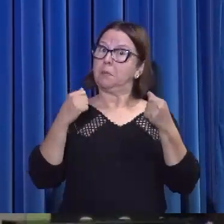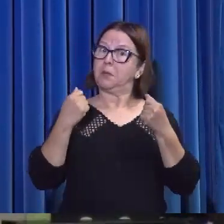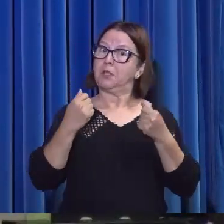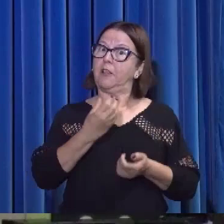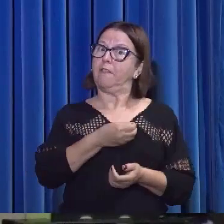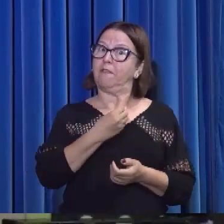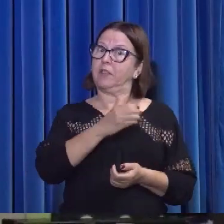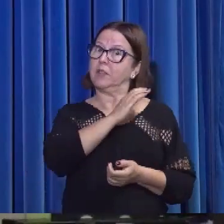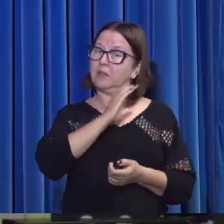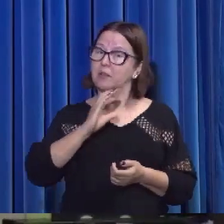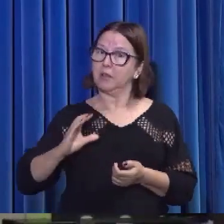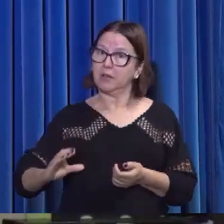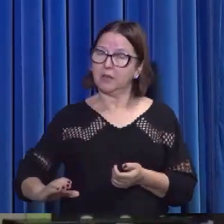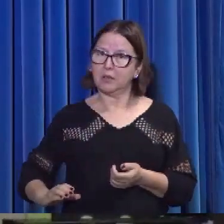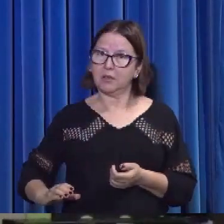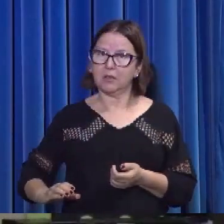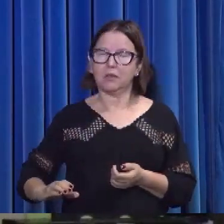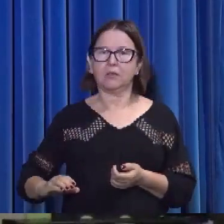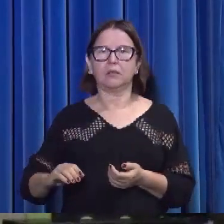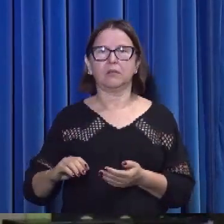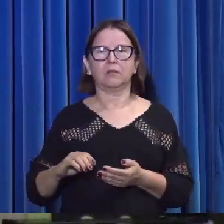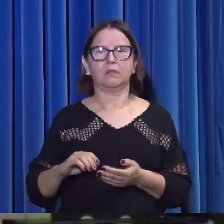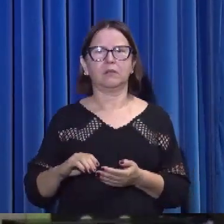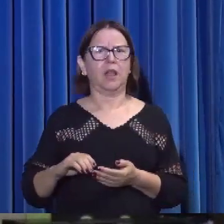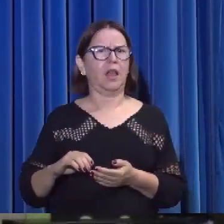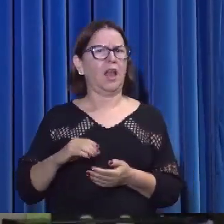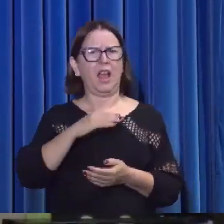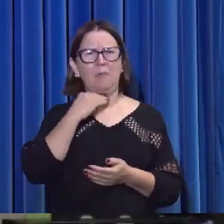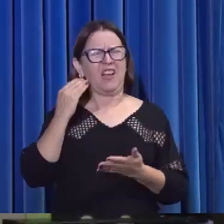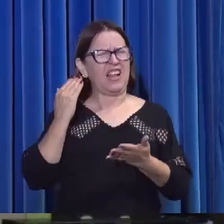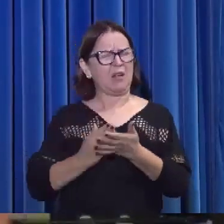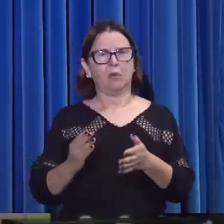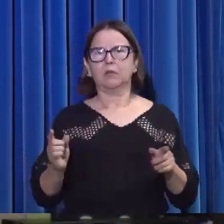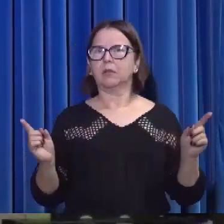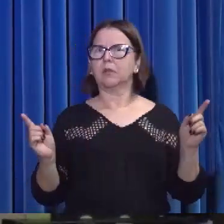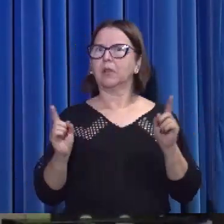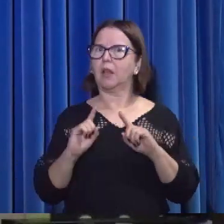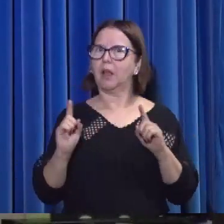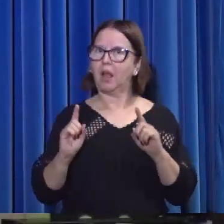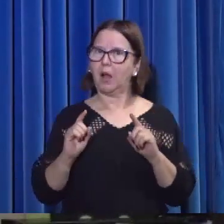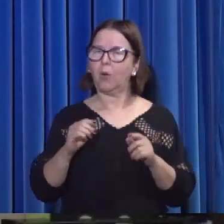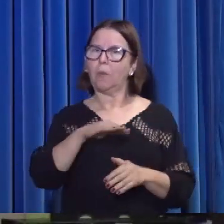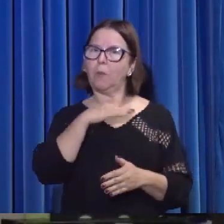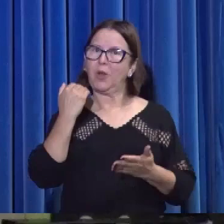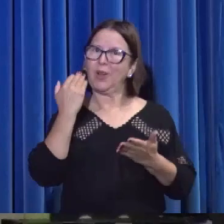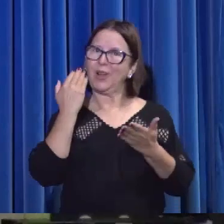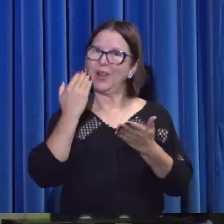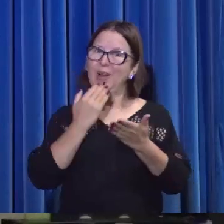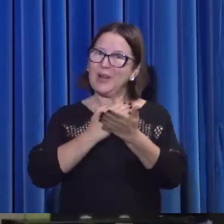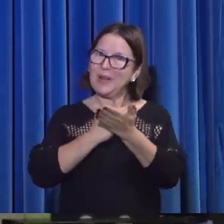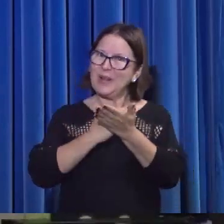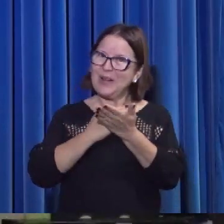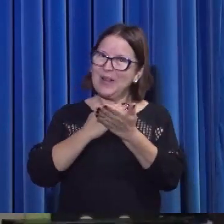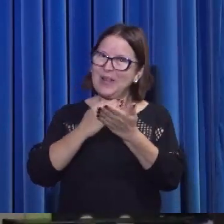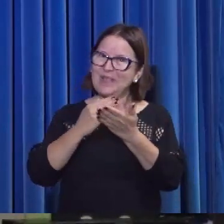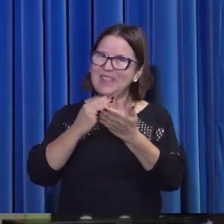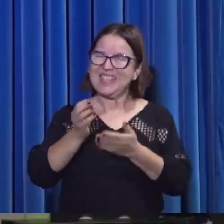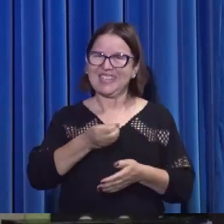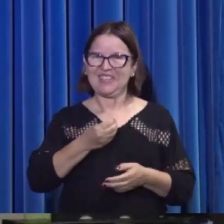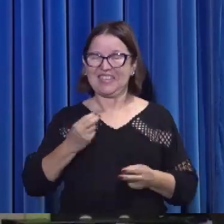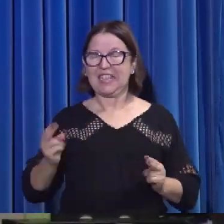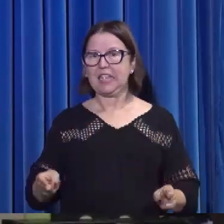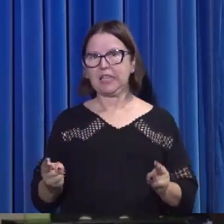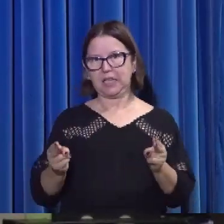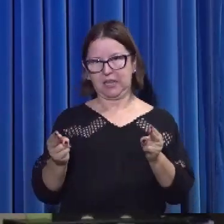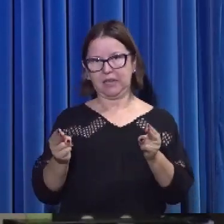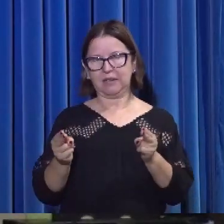porque morreu, acabou. Não, morreu, começou uma eternidade. E ali que o